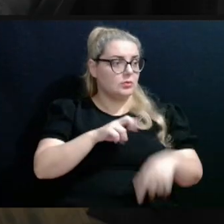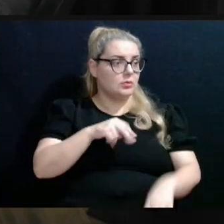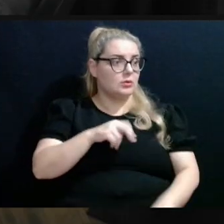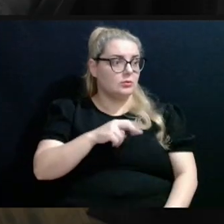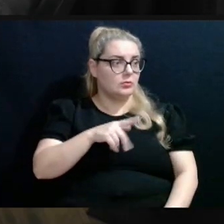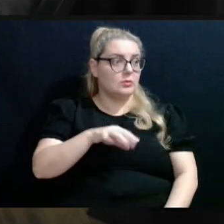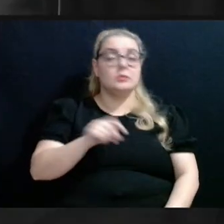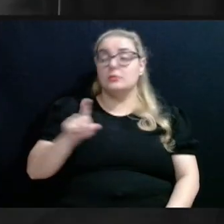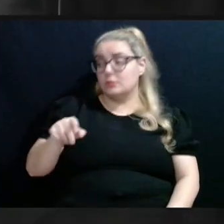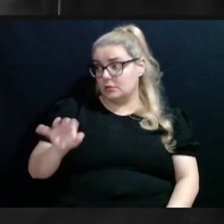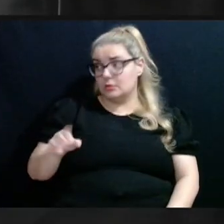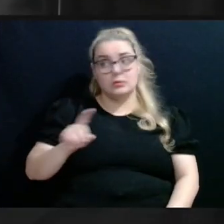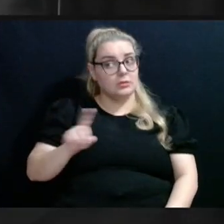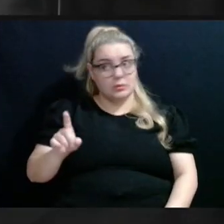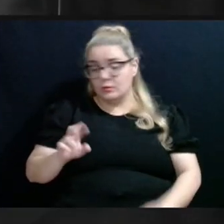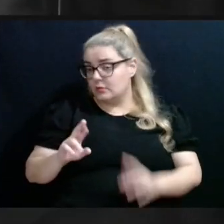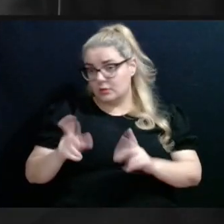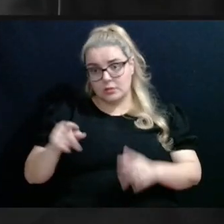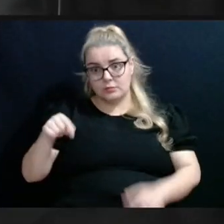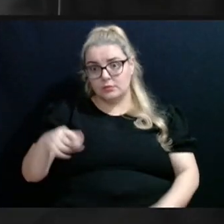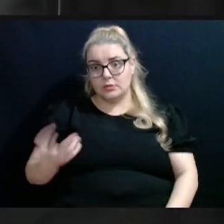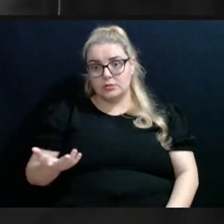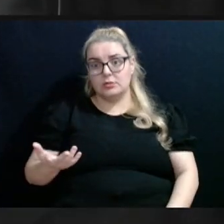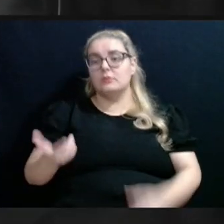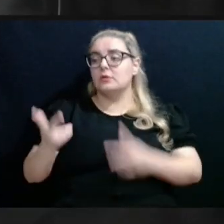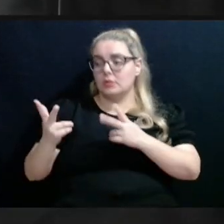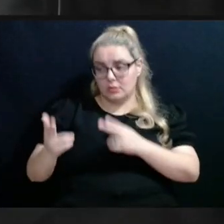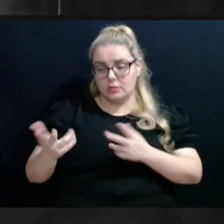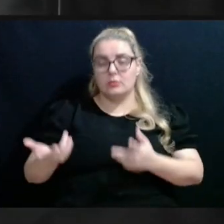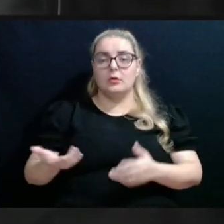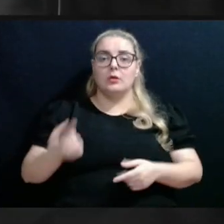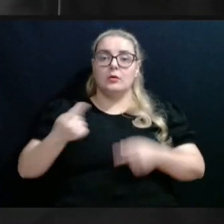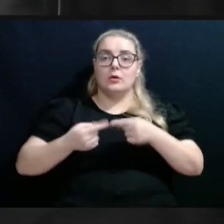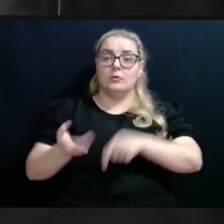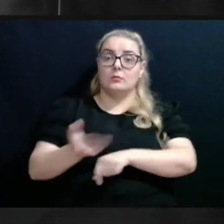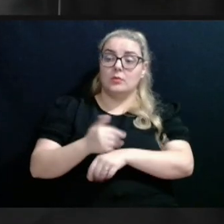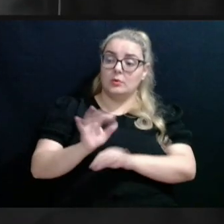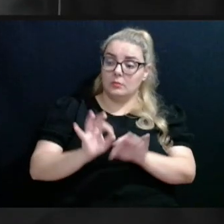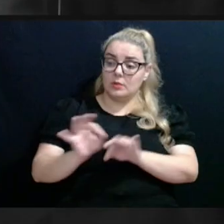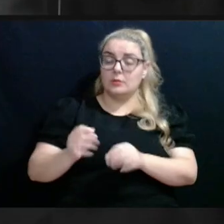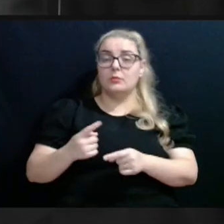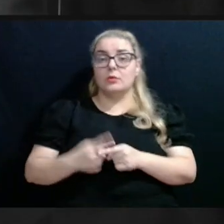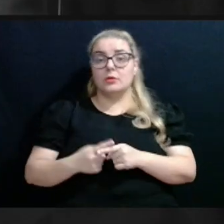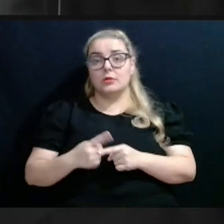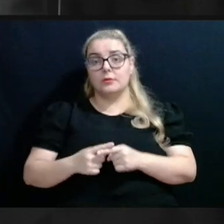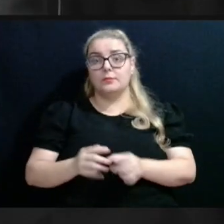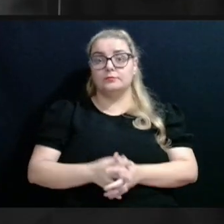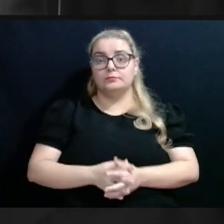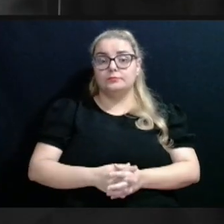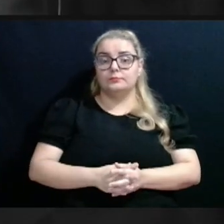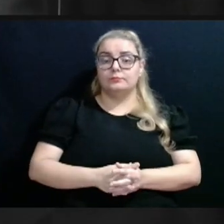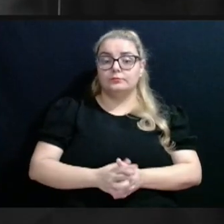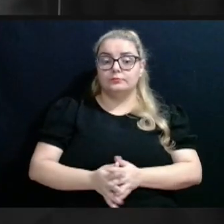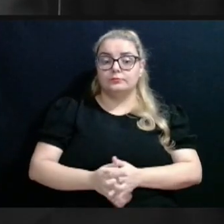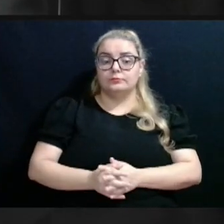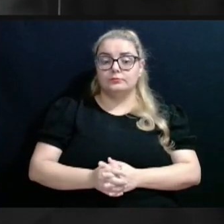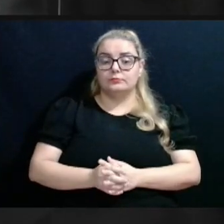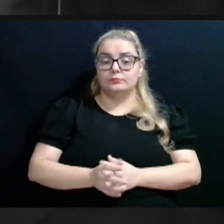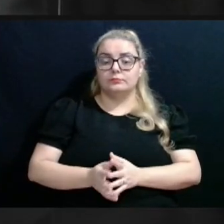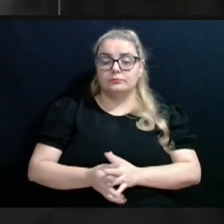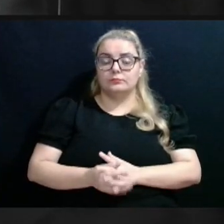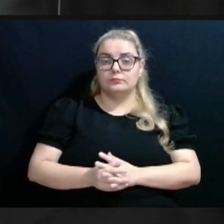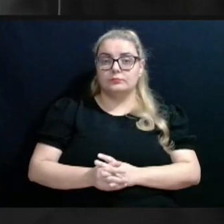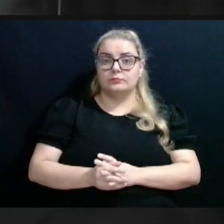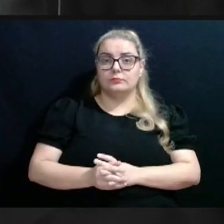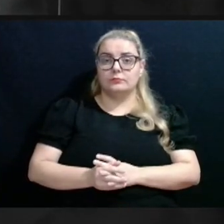não será diferente esse ano aqui. Nós antecipamos o debate, porque a crise hídrica